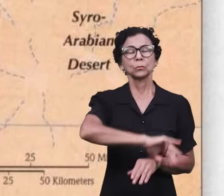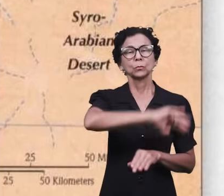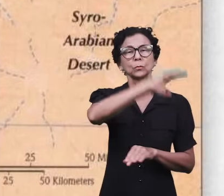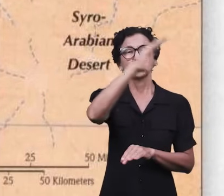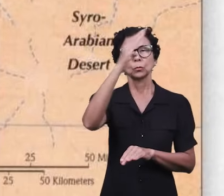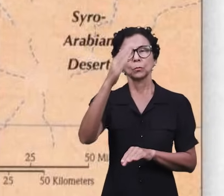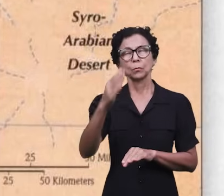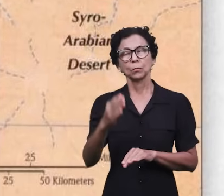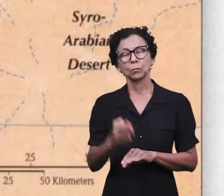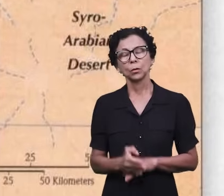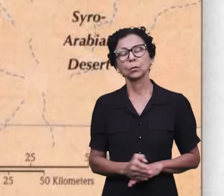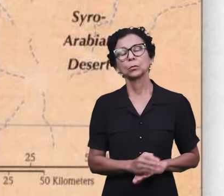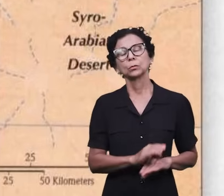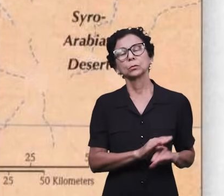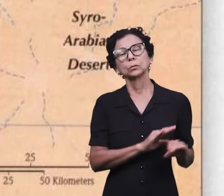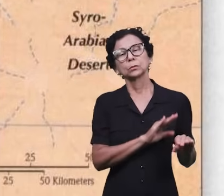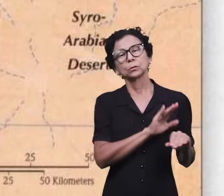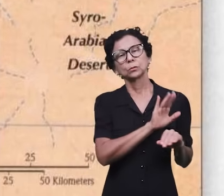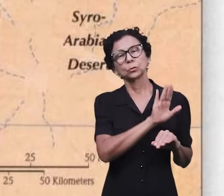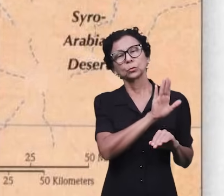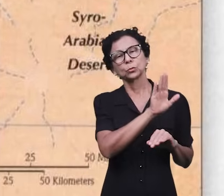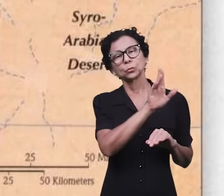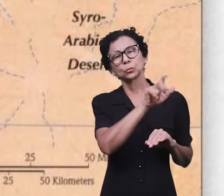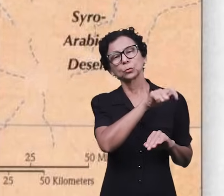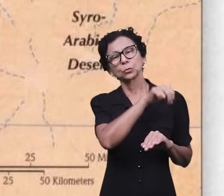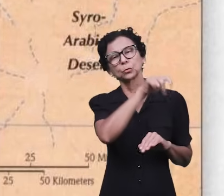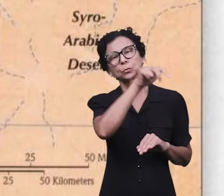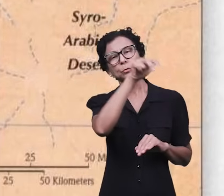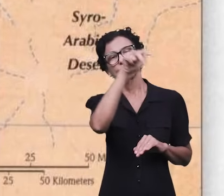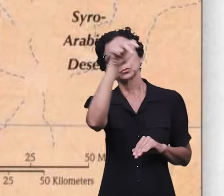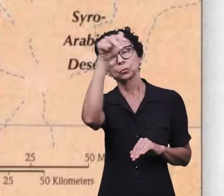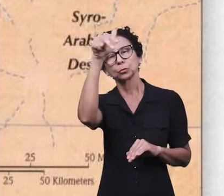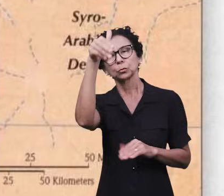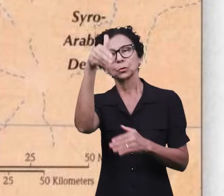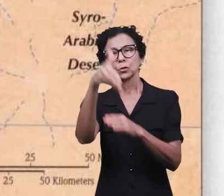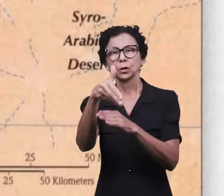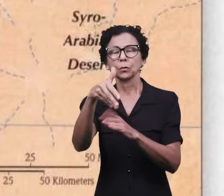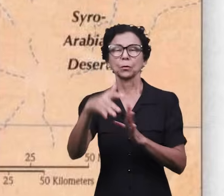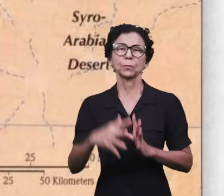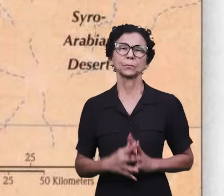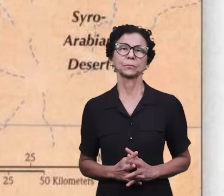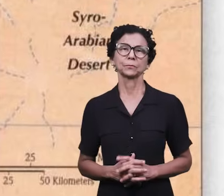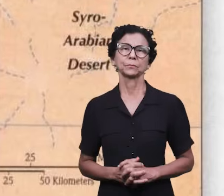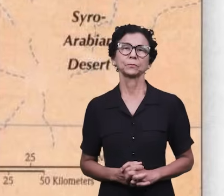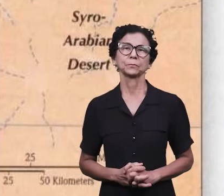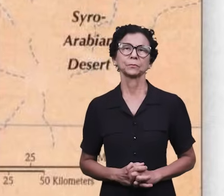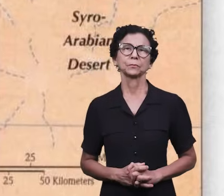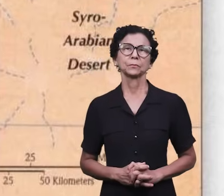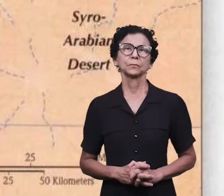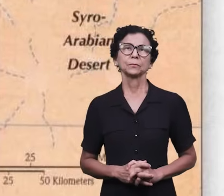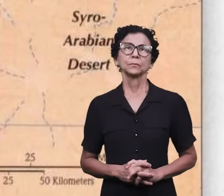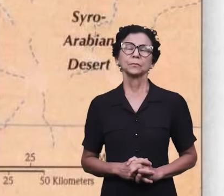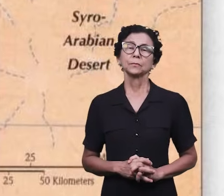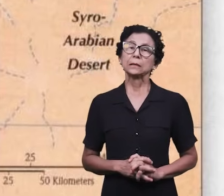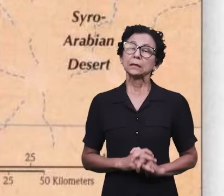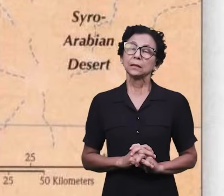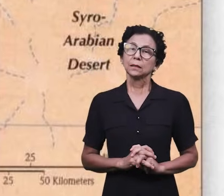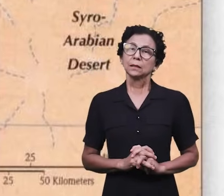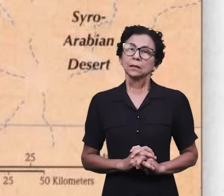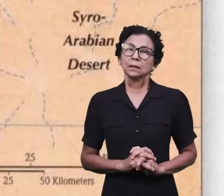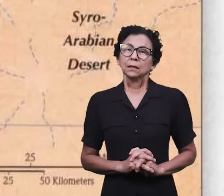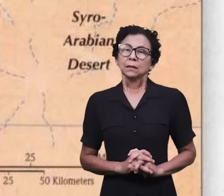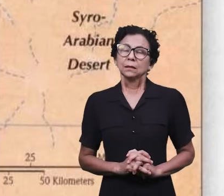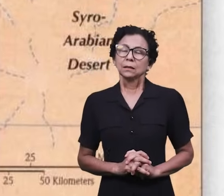uma caminhada longa, mas além da importância de ressaltarmos o aspecto